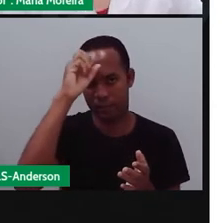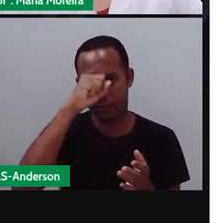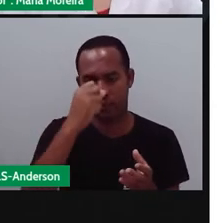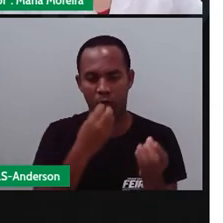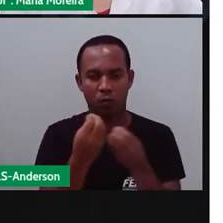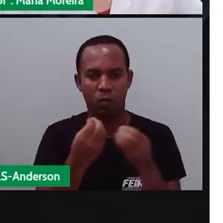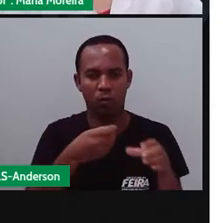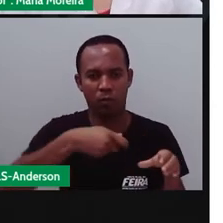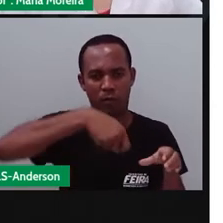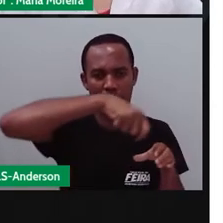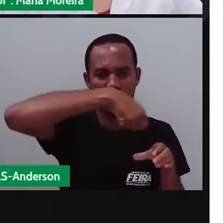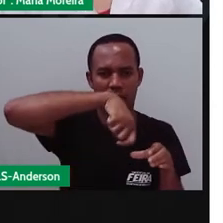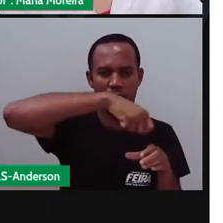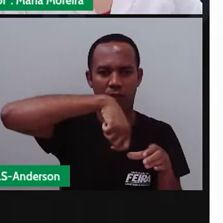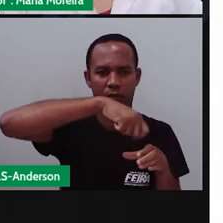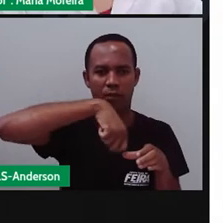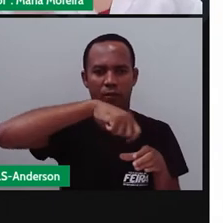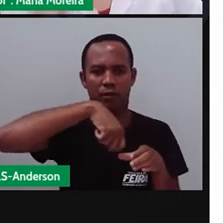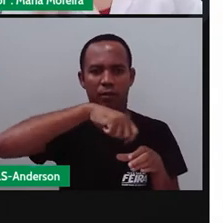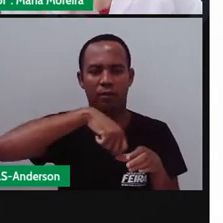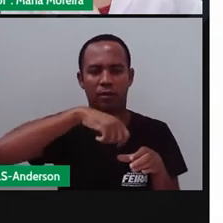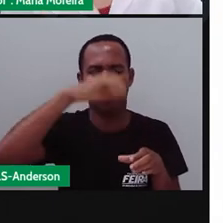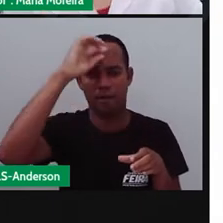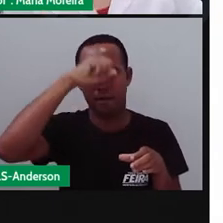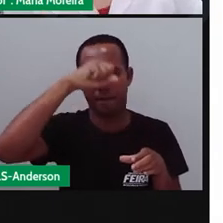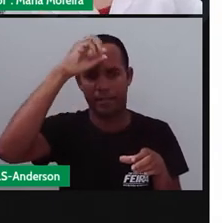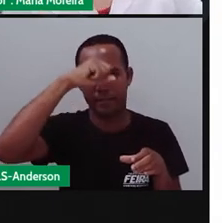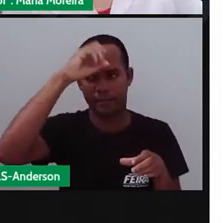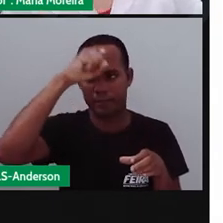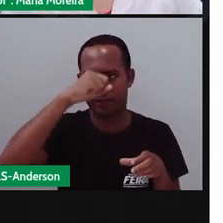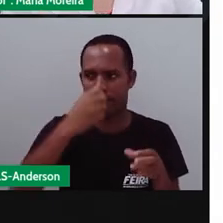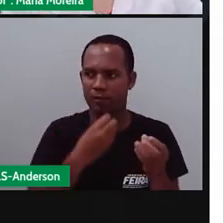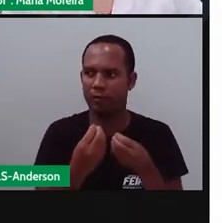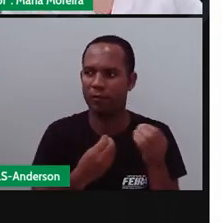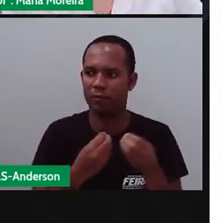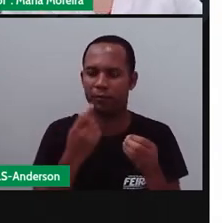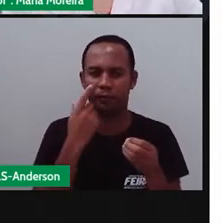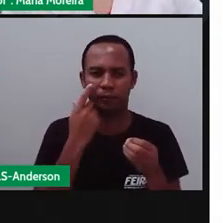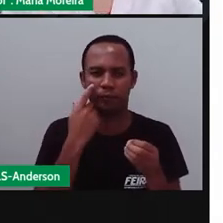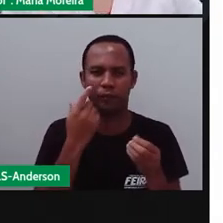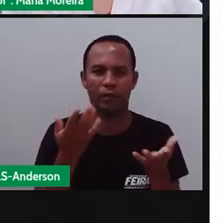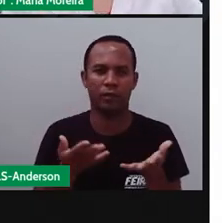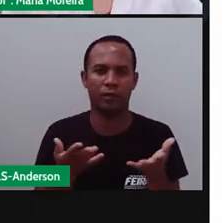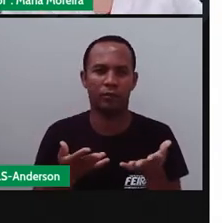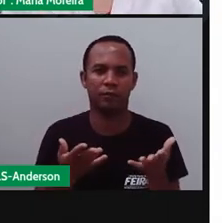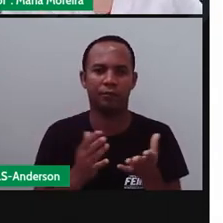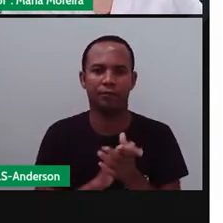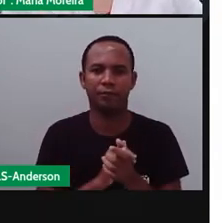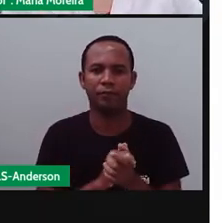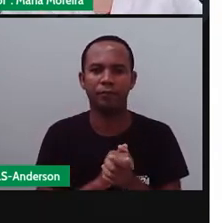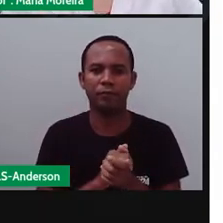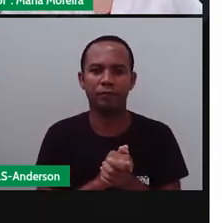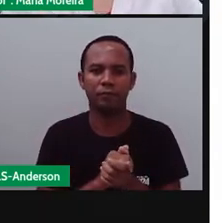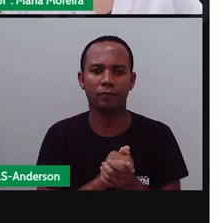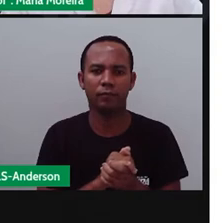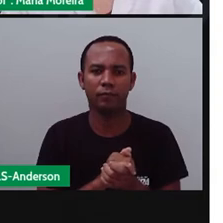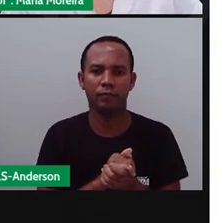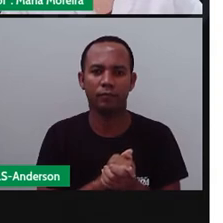sobre receitas, certo? Vamos aprender um pouco mais sobre receitas agora!